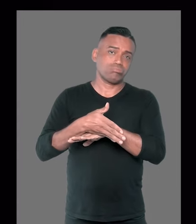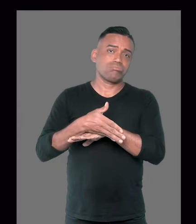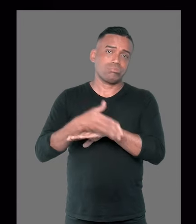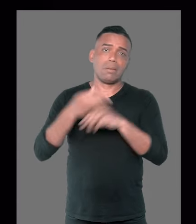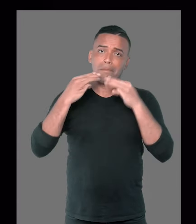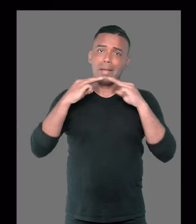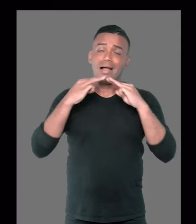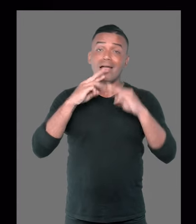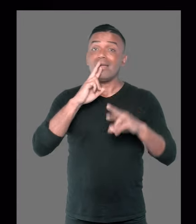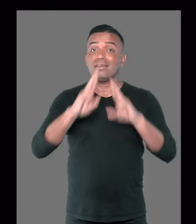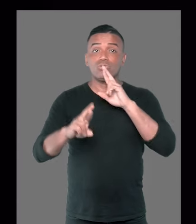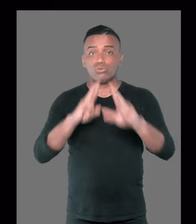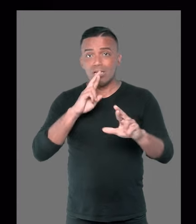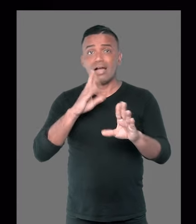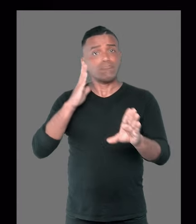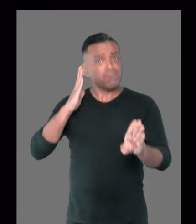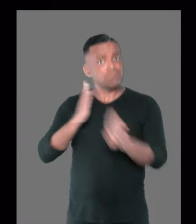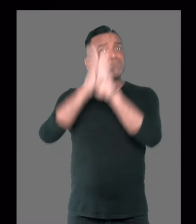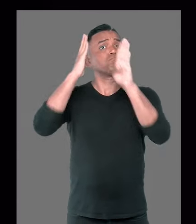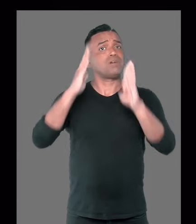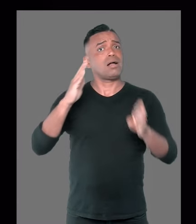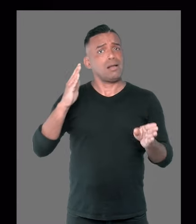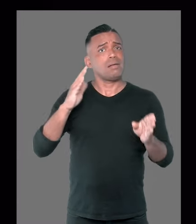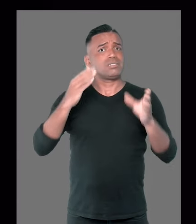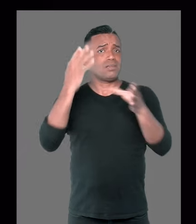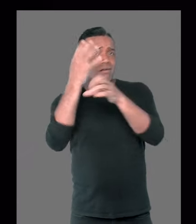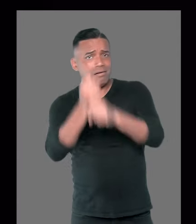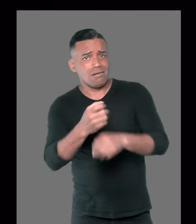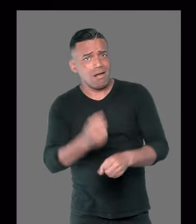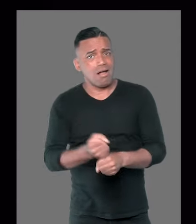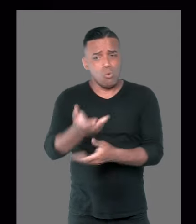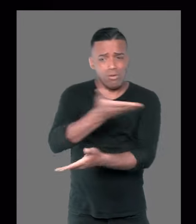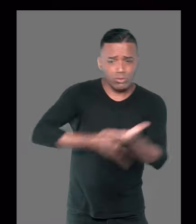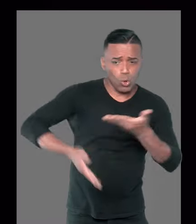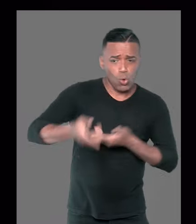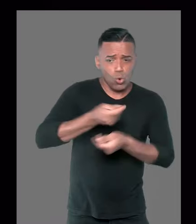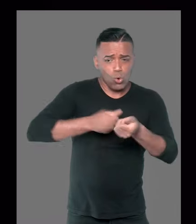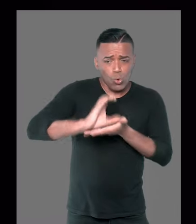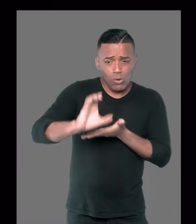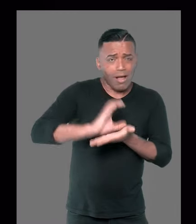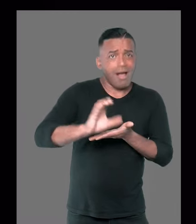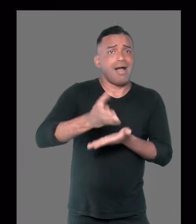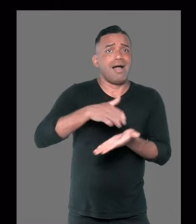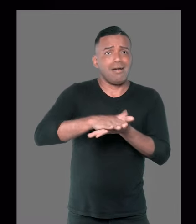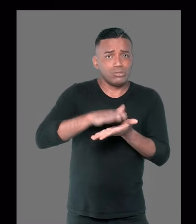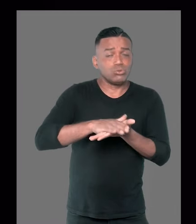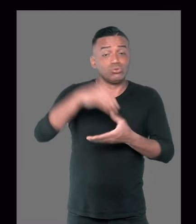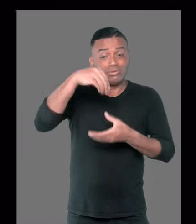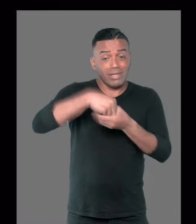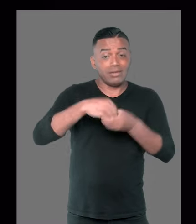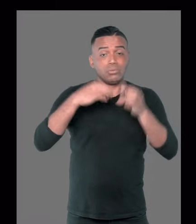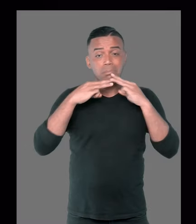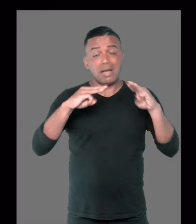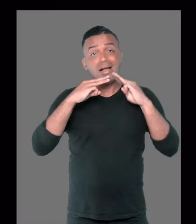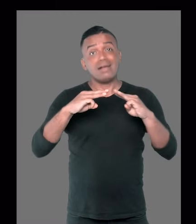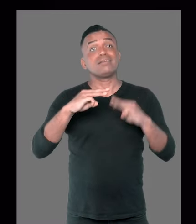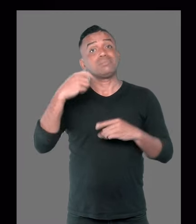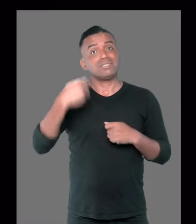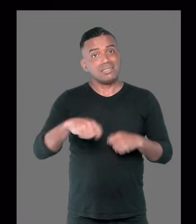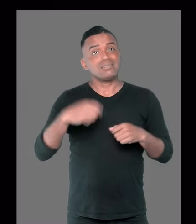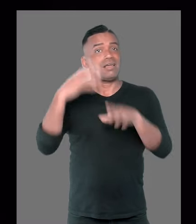ter resultados que ele tem que ter Impacto que ele tem que ter métricas que o retorno de investimento lá no marketing tem que e deve